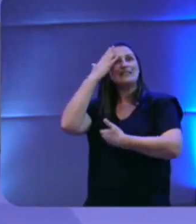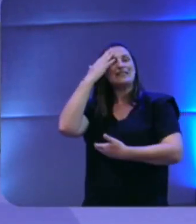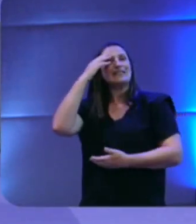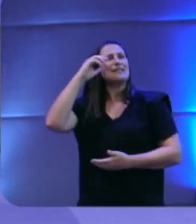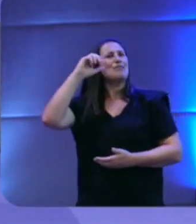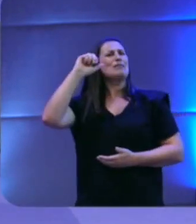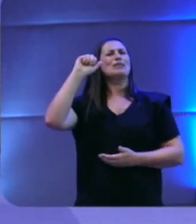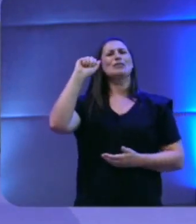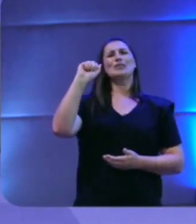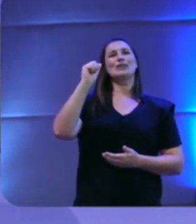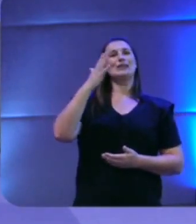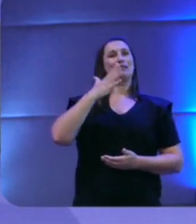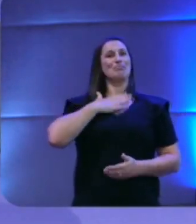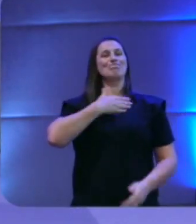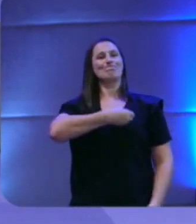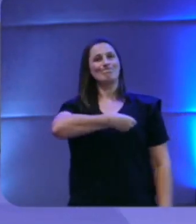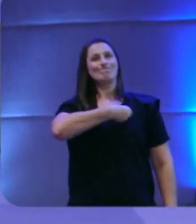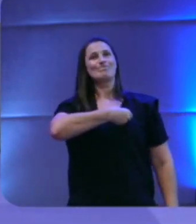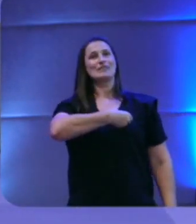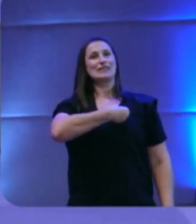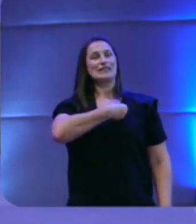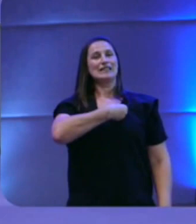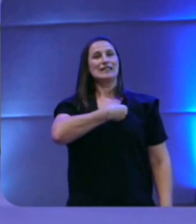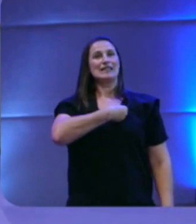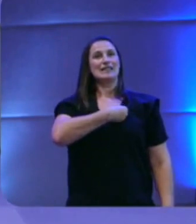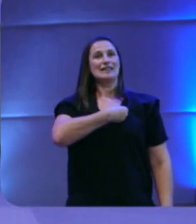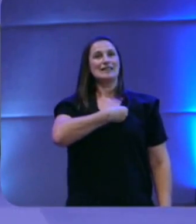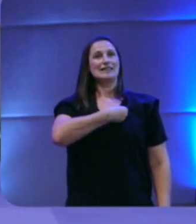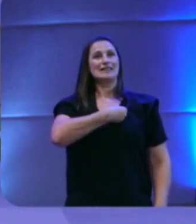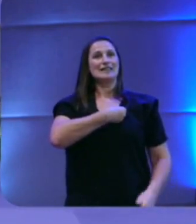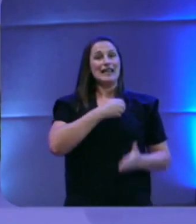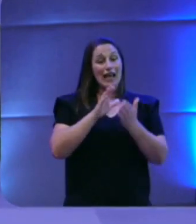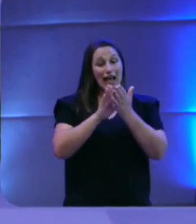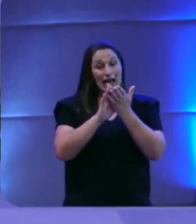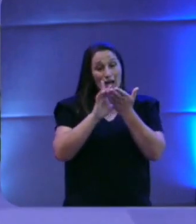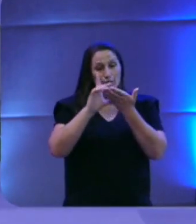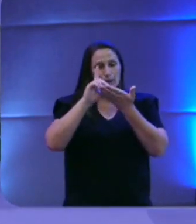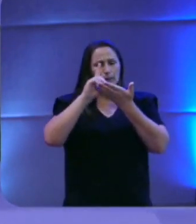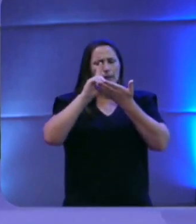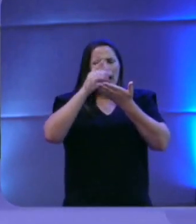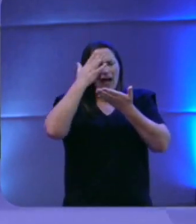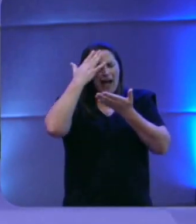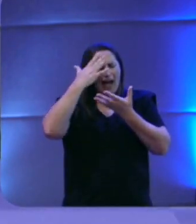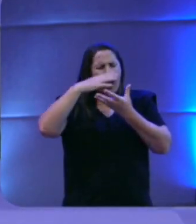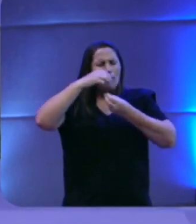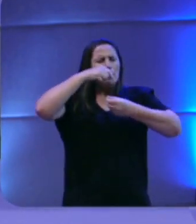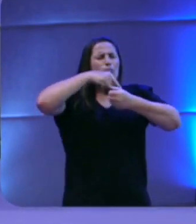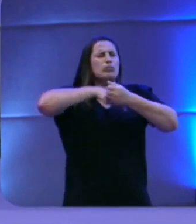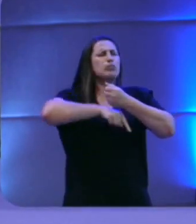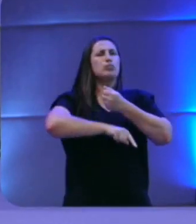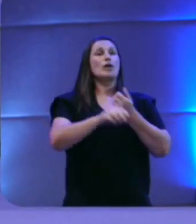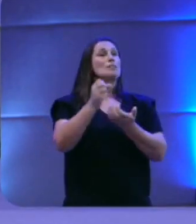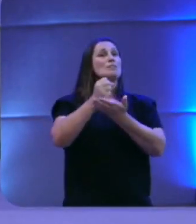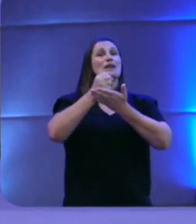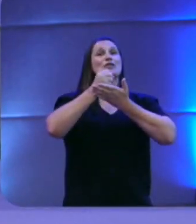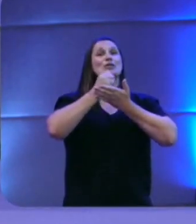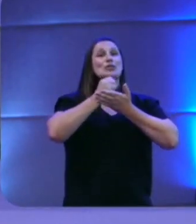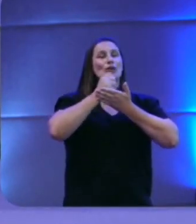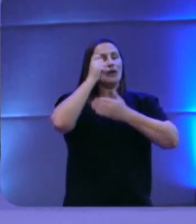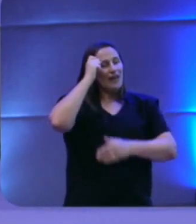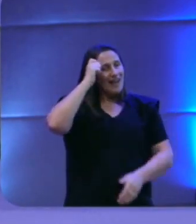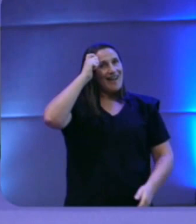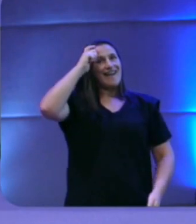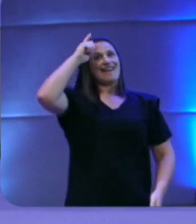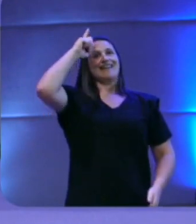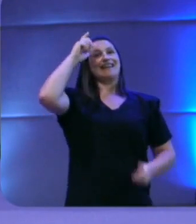para a minha vida. Esse livro aqui falou sobre profundidades da minha alma e pôde me ajudar a crescer com